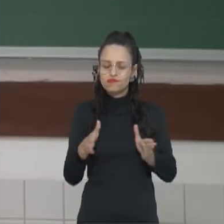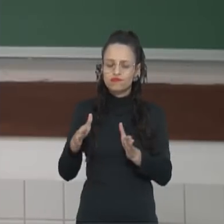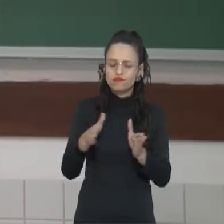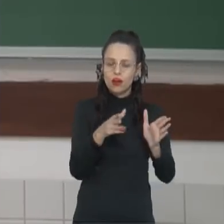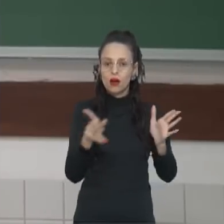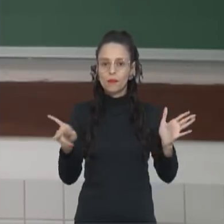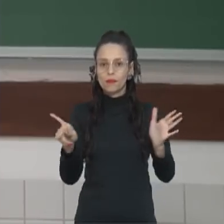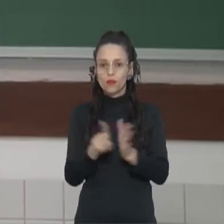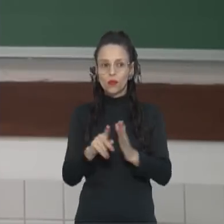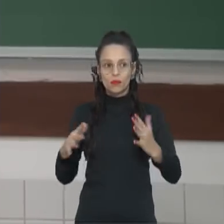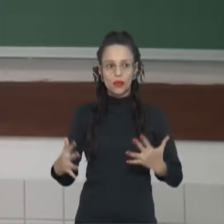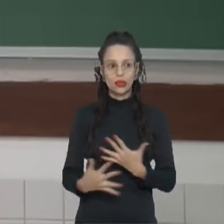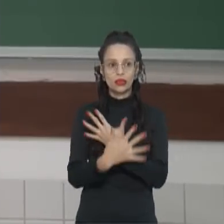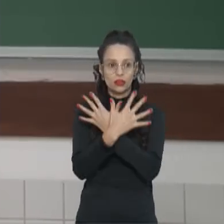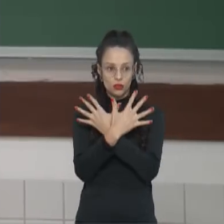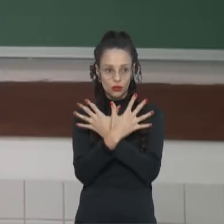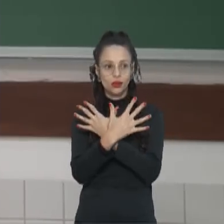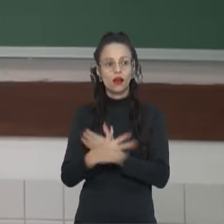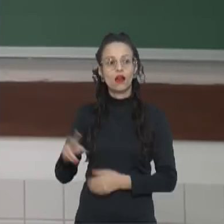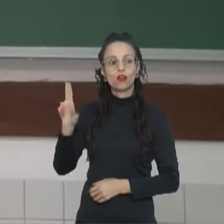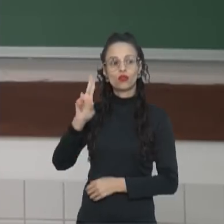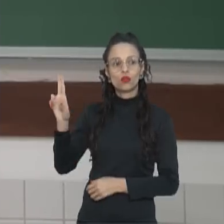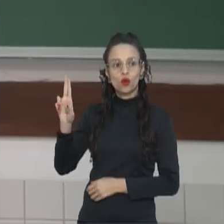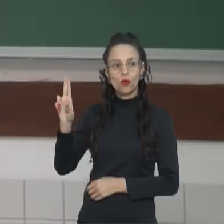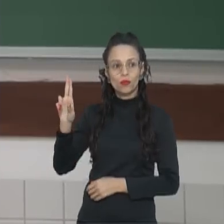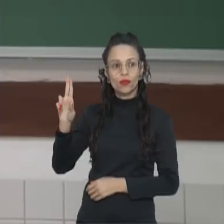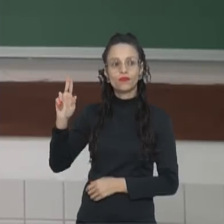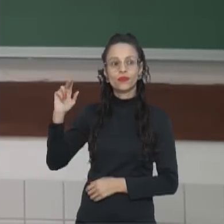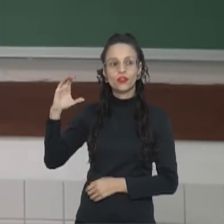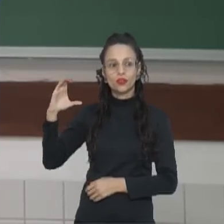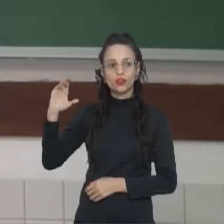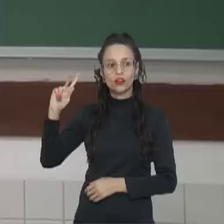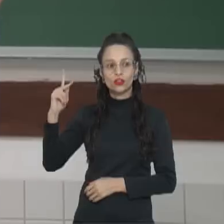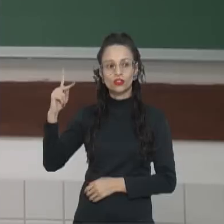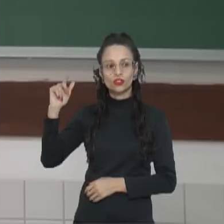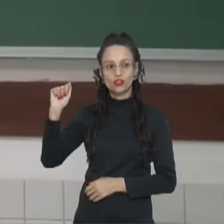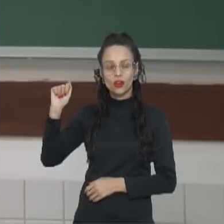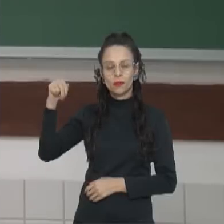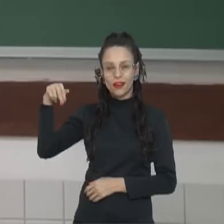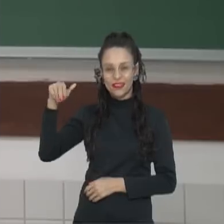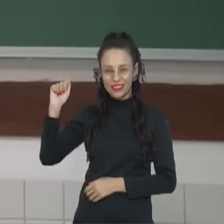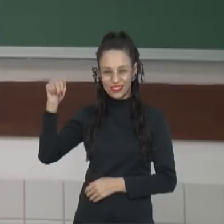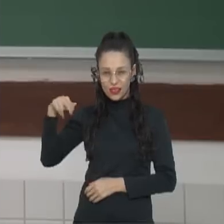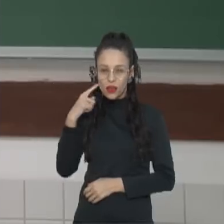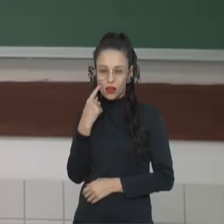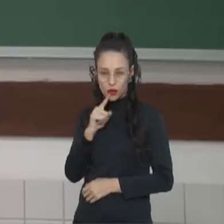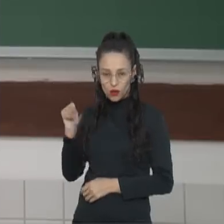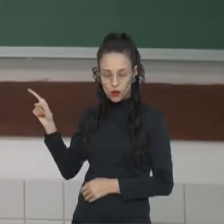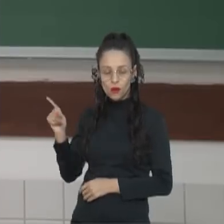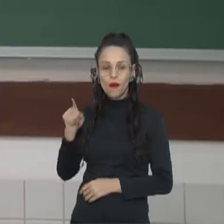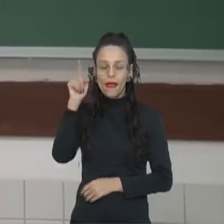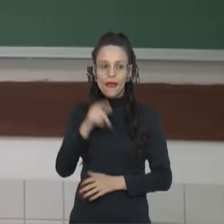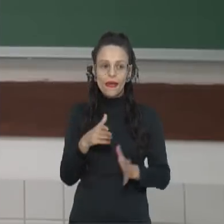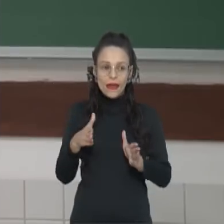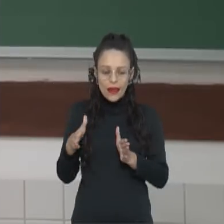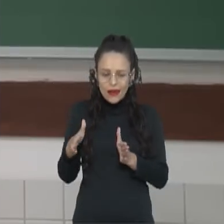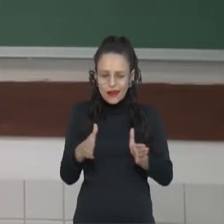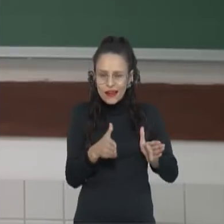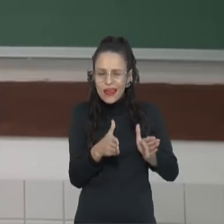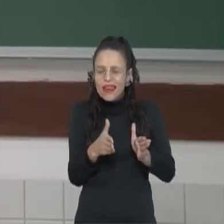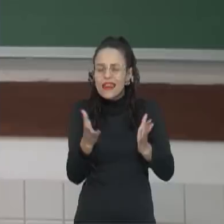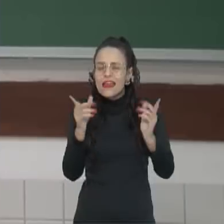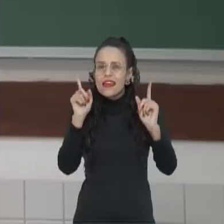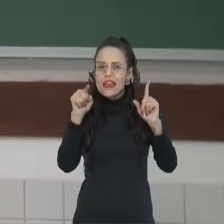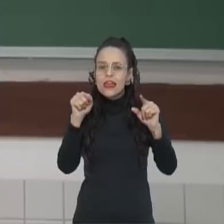chamado Chapaquinã. O termo Chapaquinã significa caminhos incas, e é uma